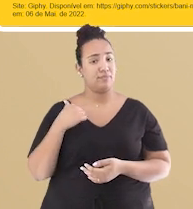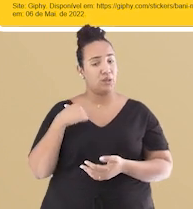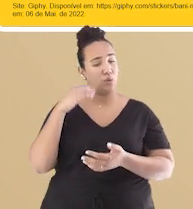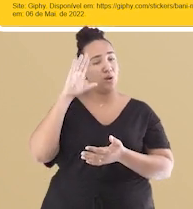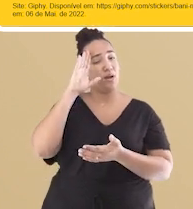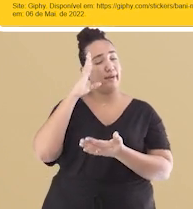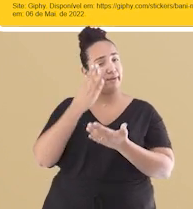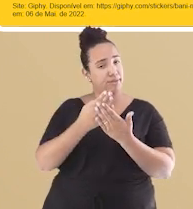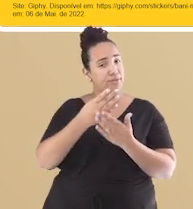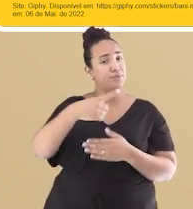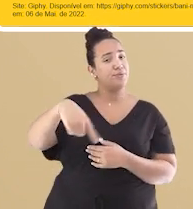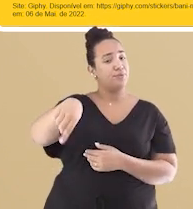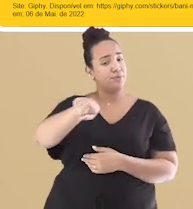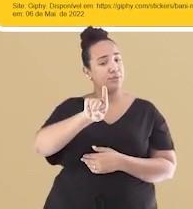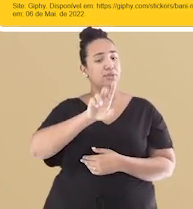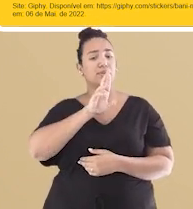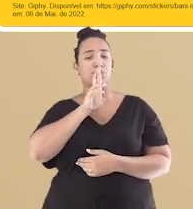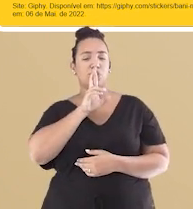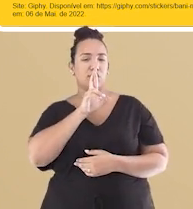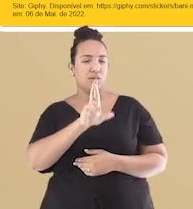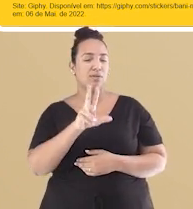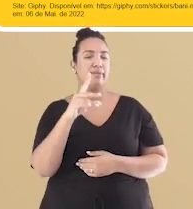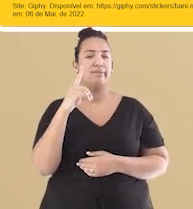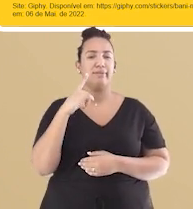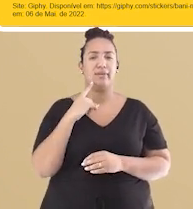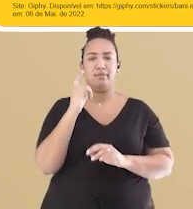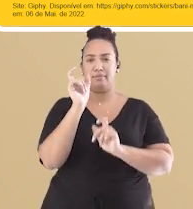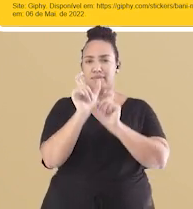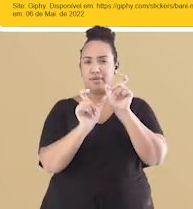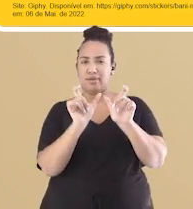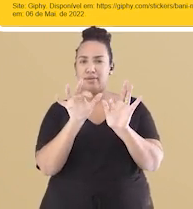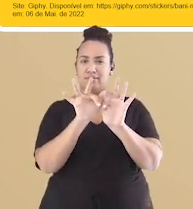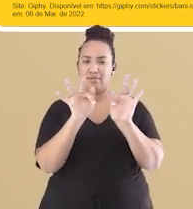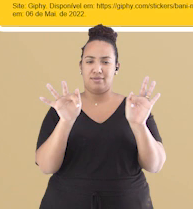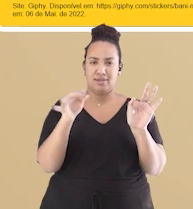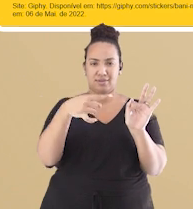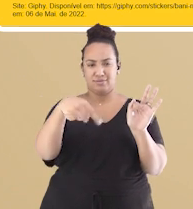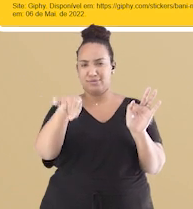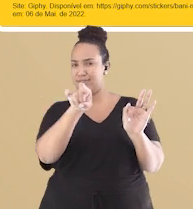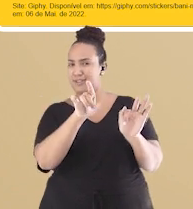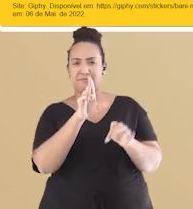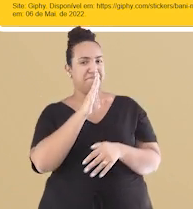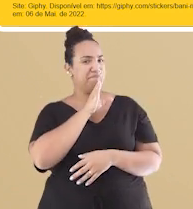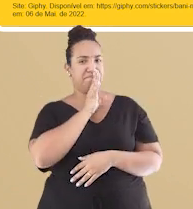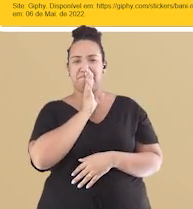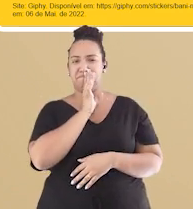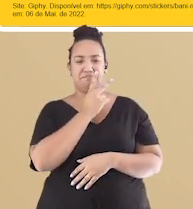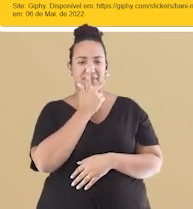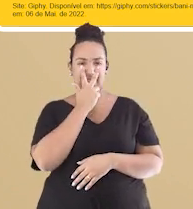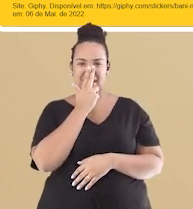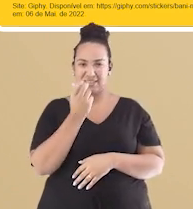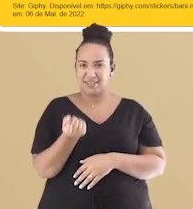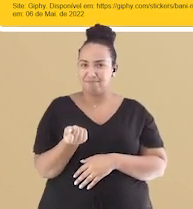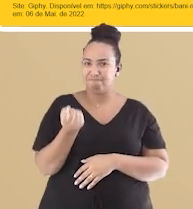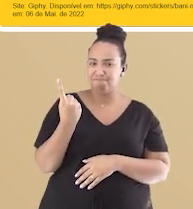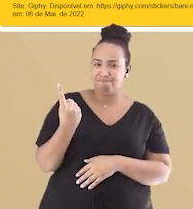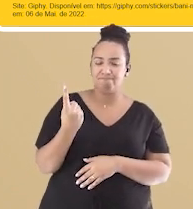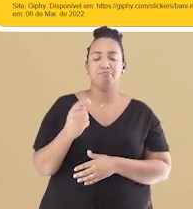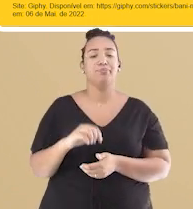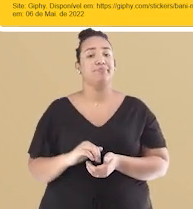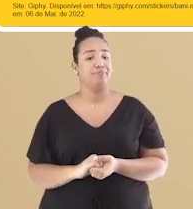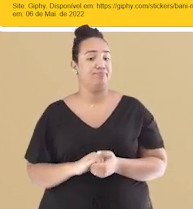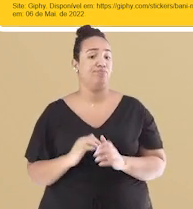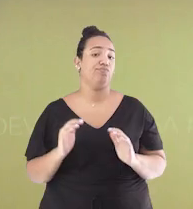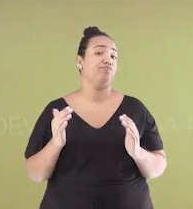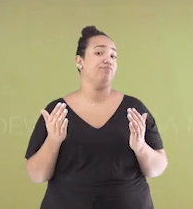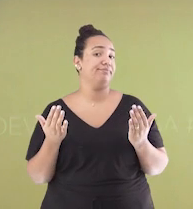Acredito que vocês responderam que várias palavras e expressões acharam muito diferentes, até mesmo estranhas, não é mesmo?